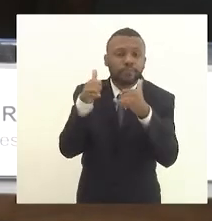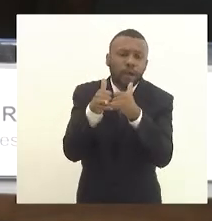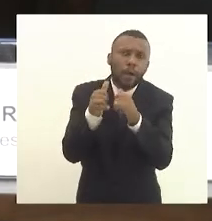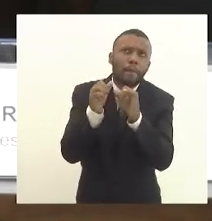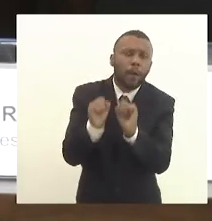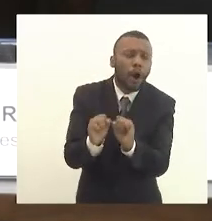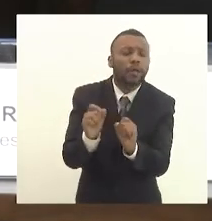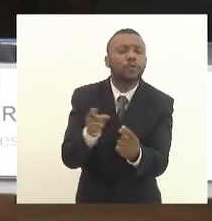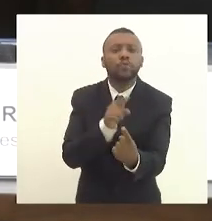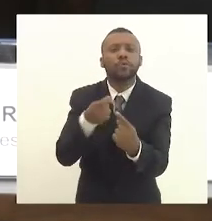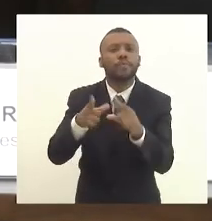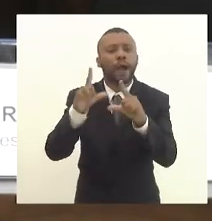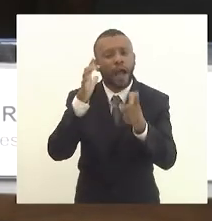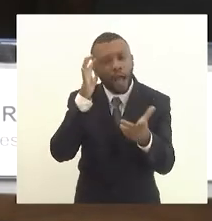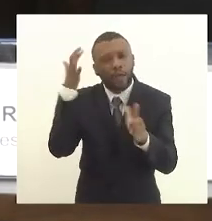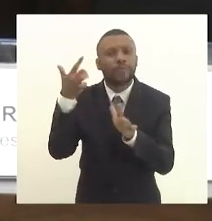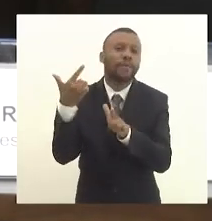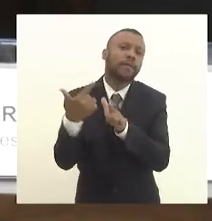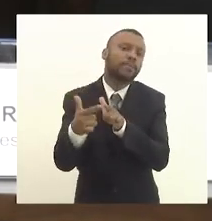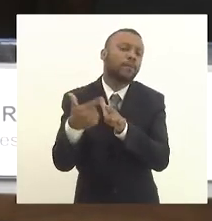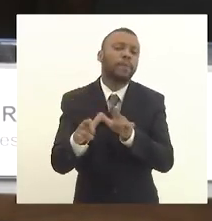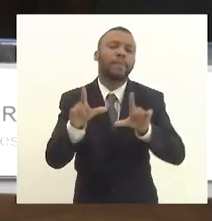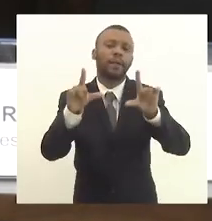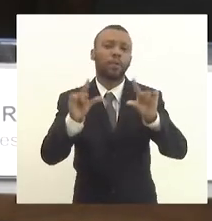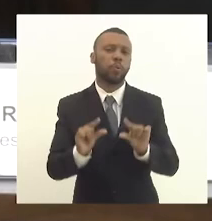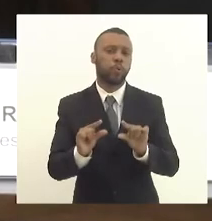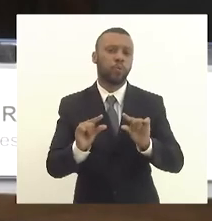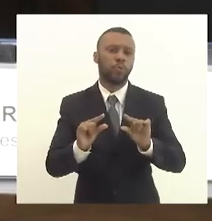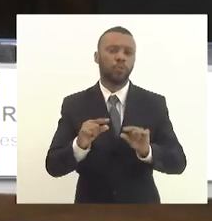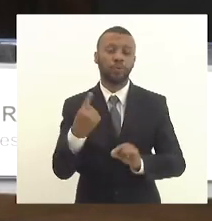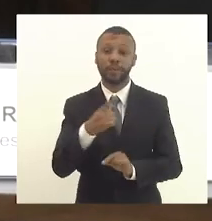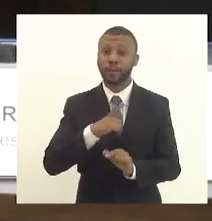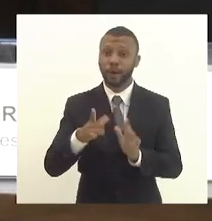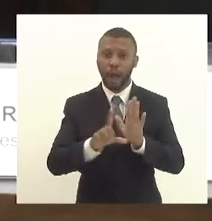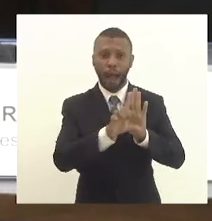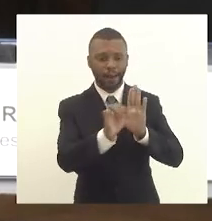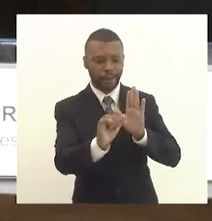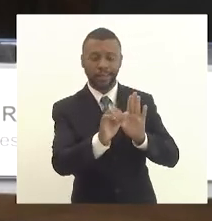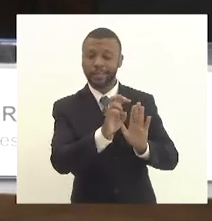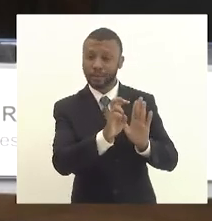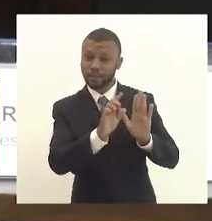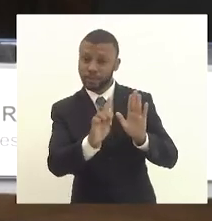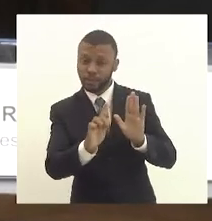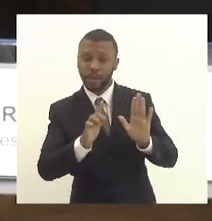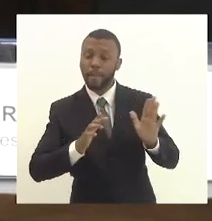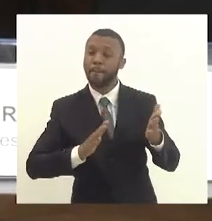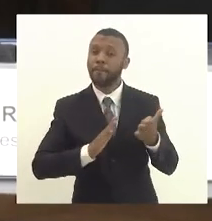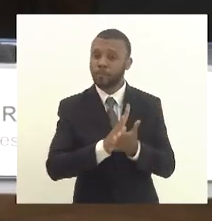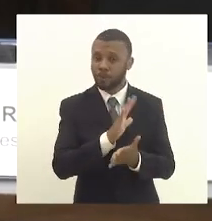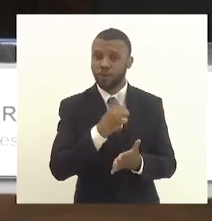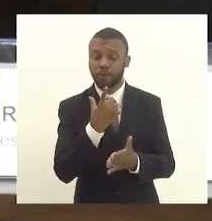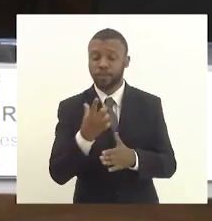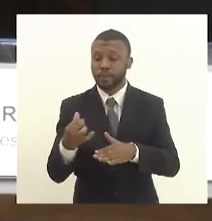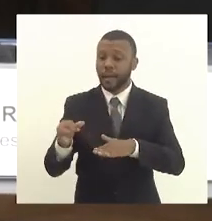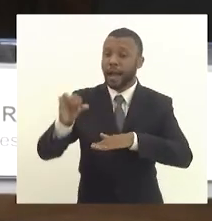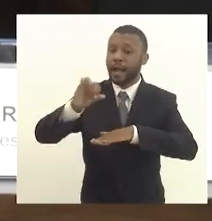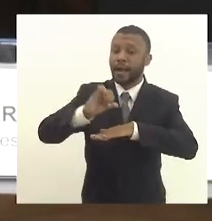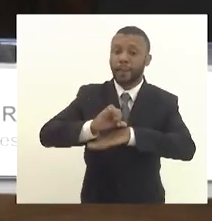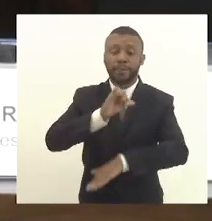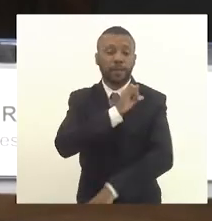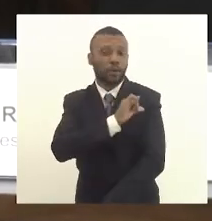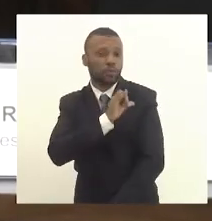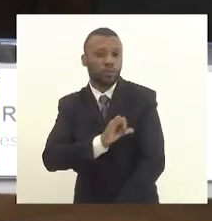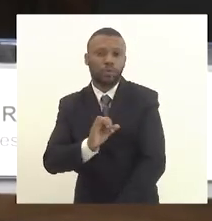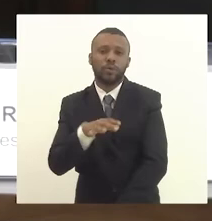para mitigar esse problema? Por já termos a lei do 5G e estamos na região metropolitana do Rio de Janeiro. Qual o